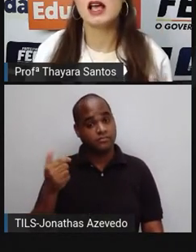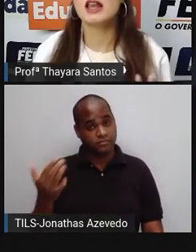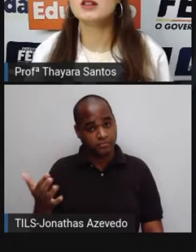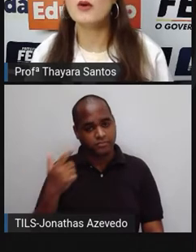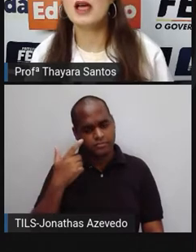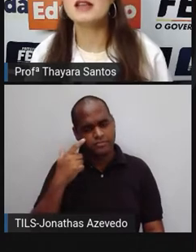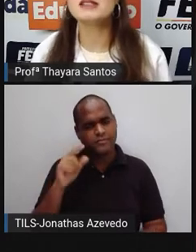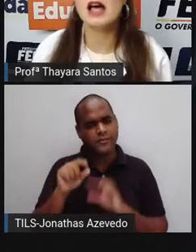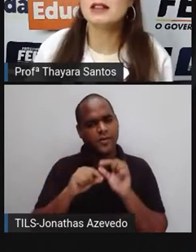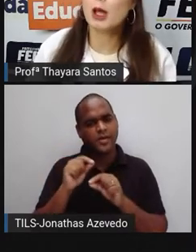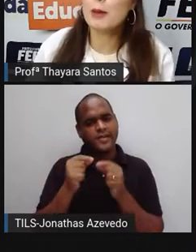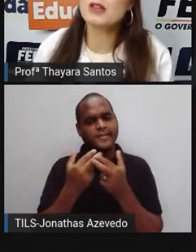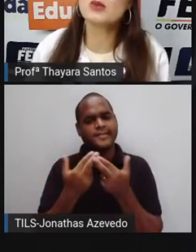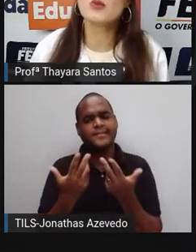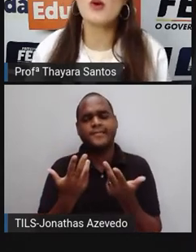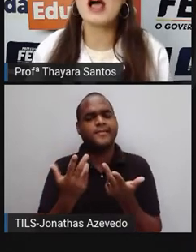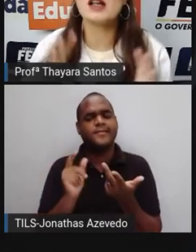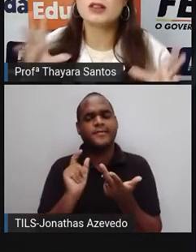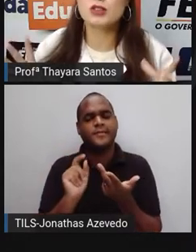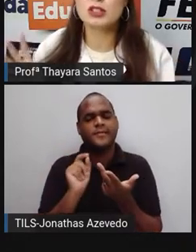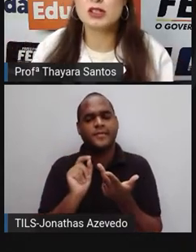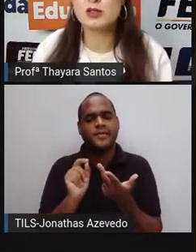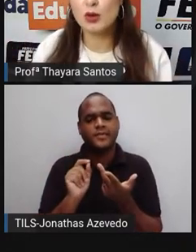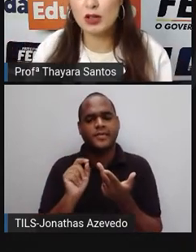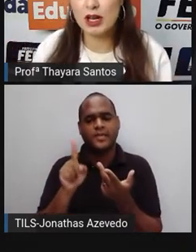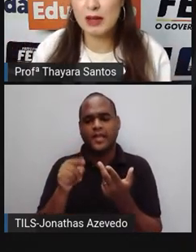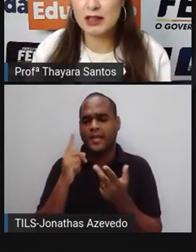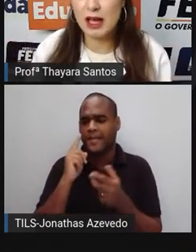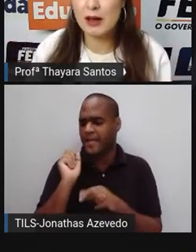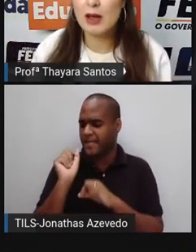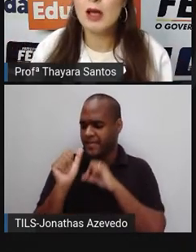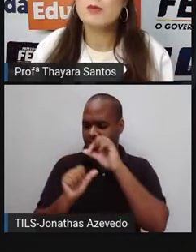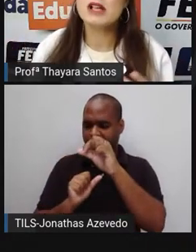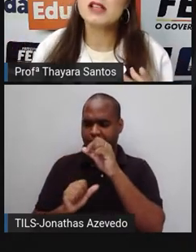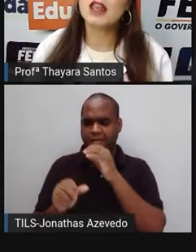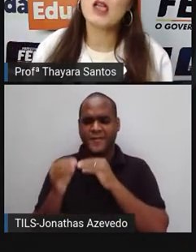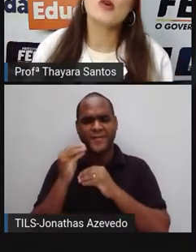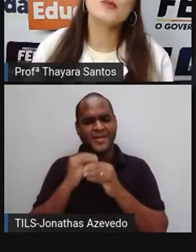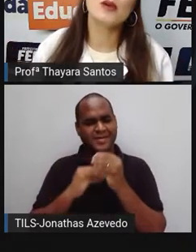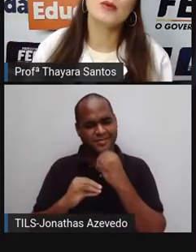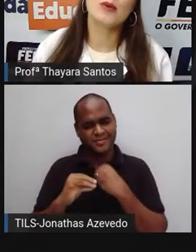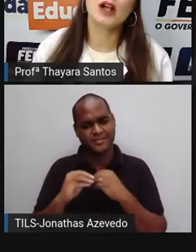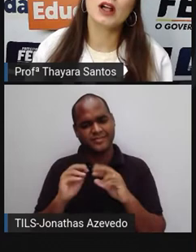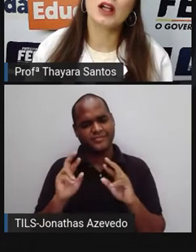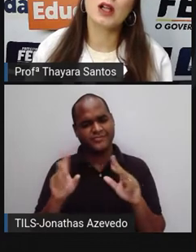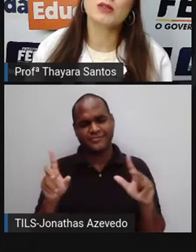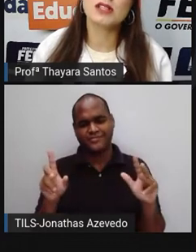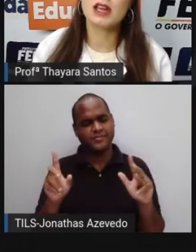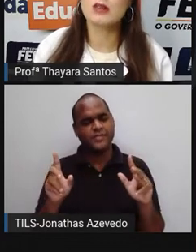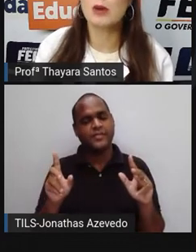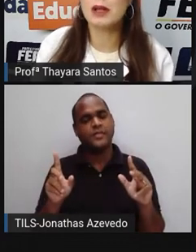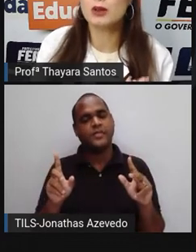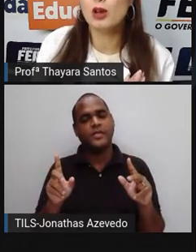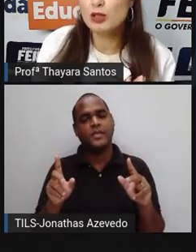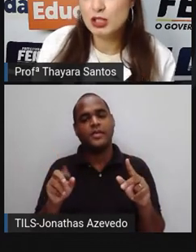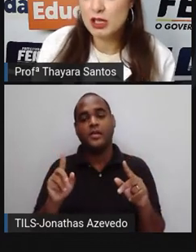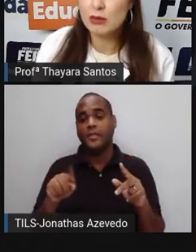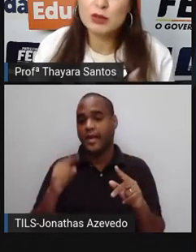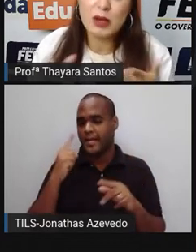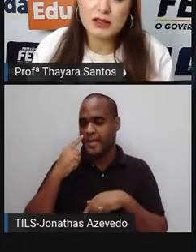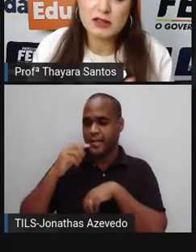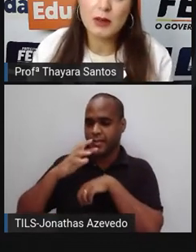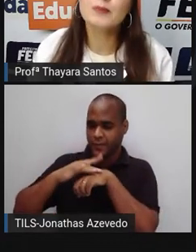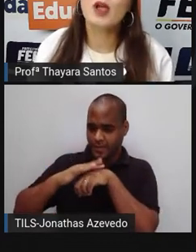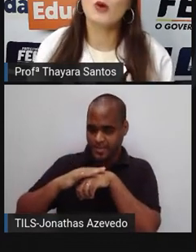da vigorexia ela não é exatamente um quadro de transtorno alimentar Mas ela é uma é considerada uma patologia